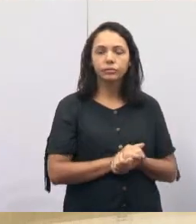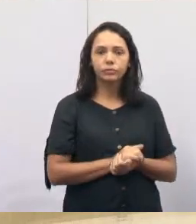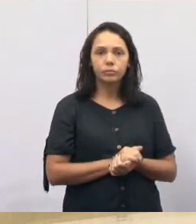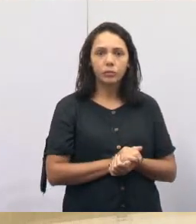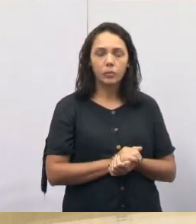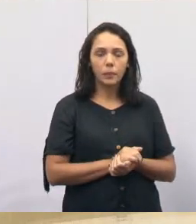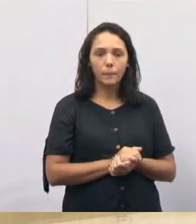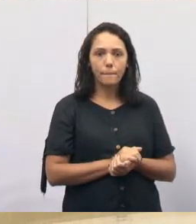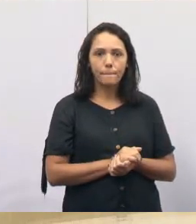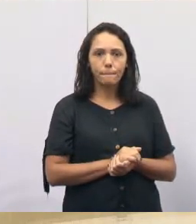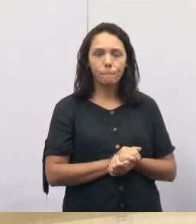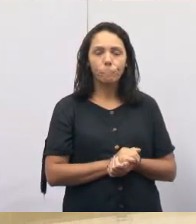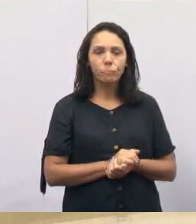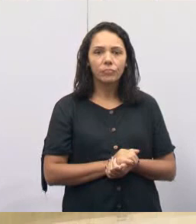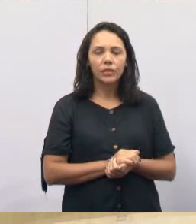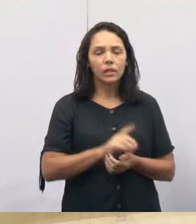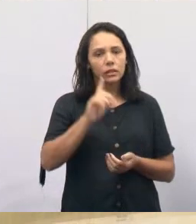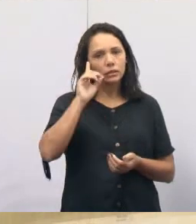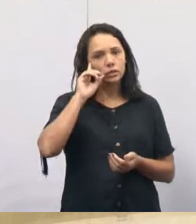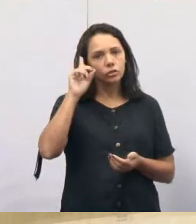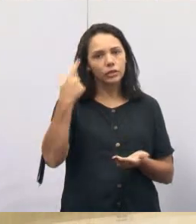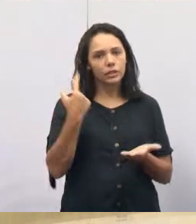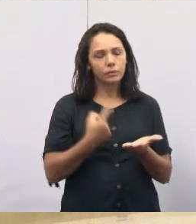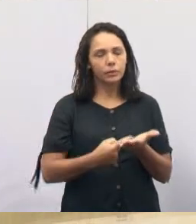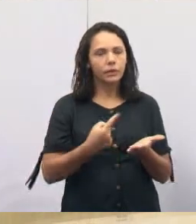Desses atendimentos eletivos, de média,